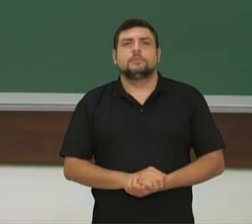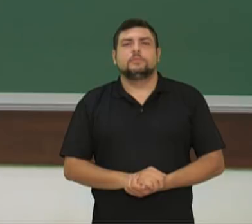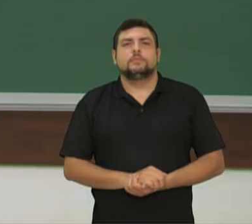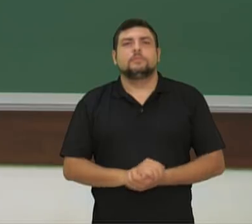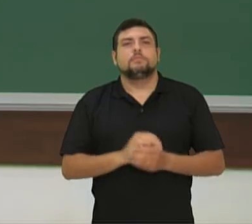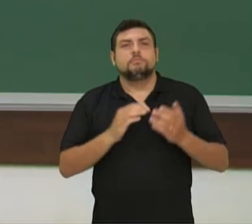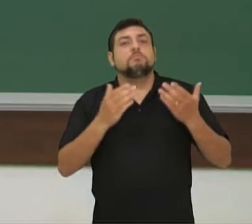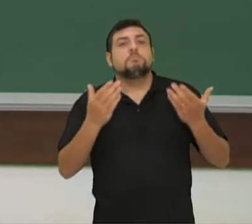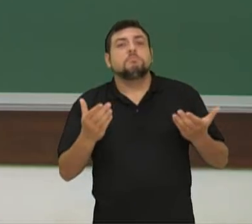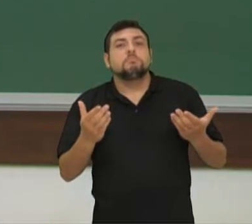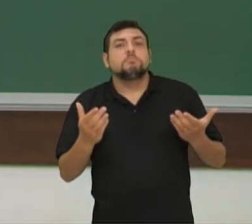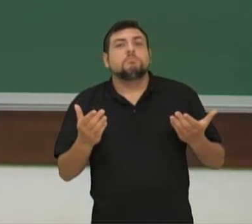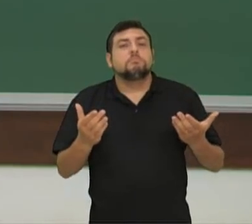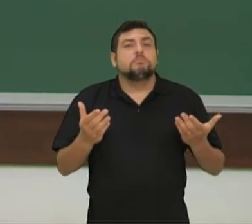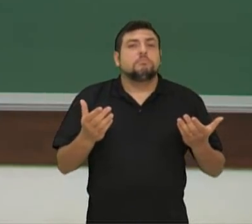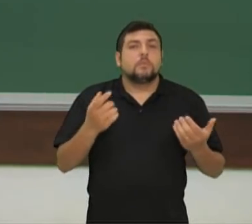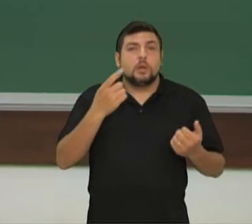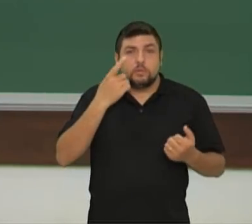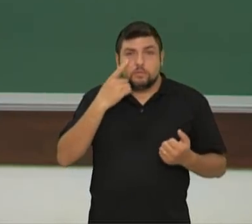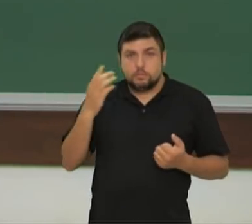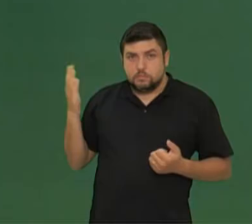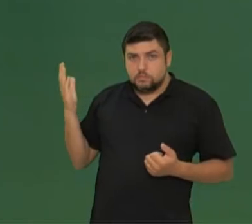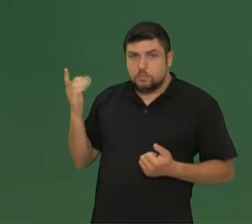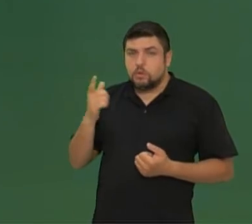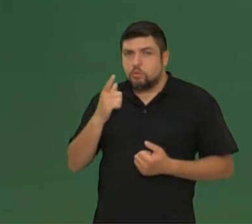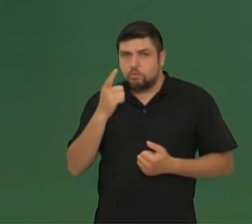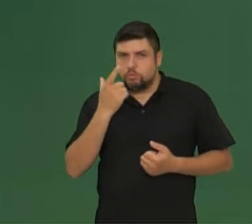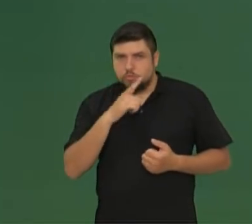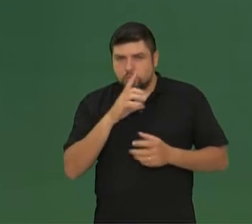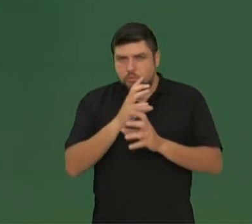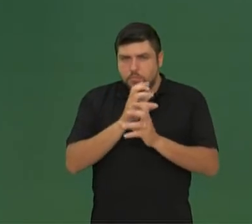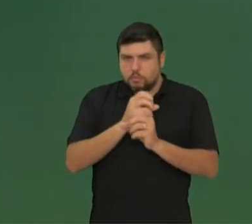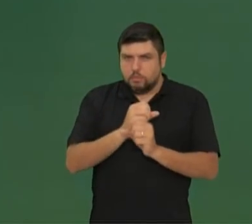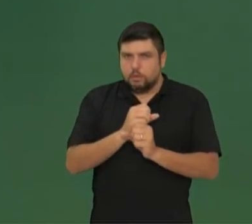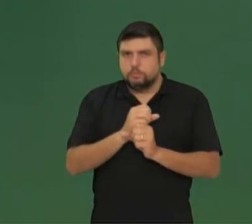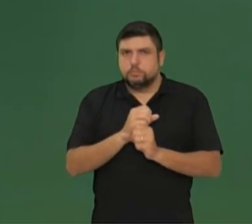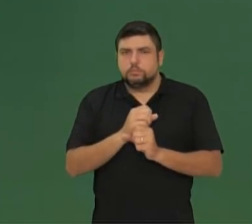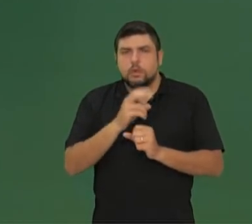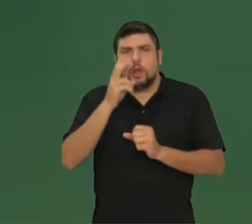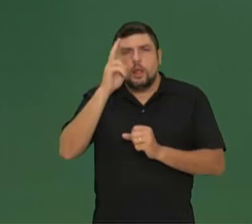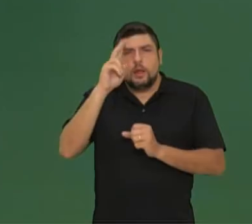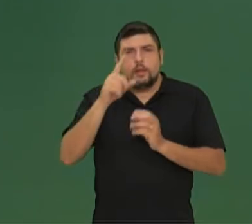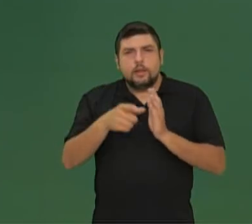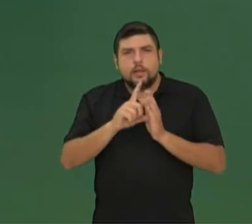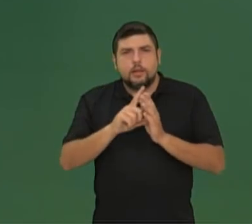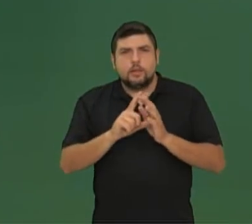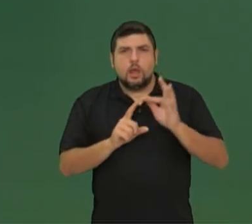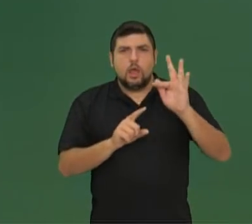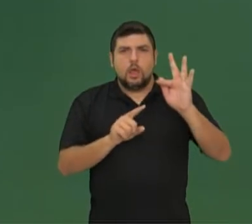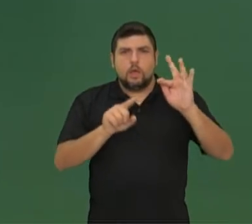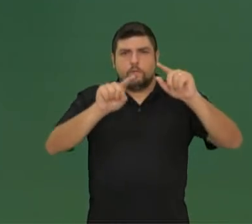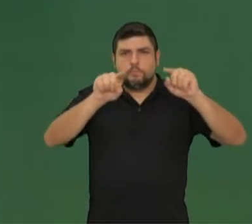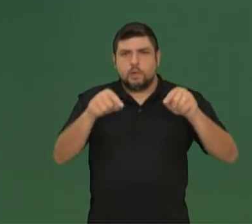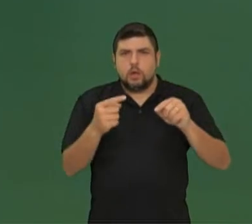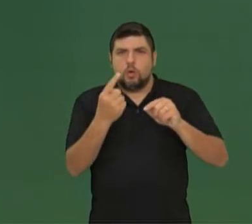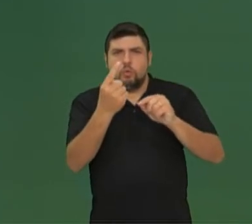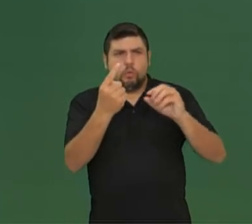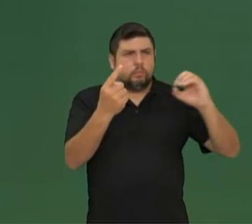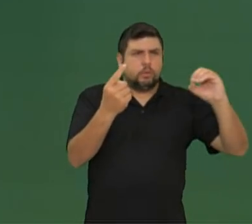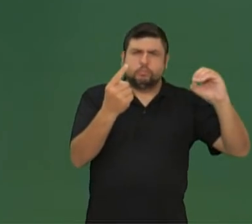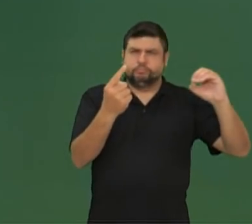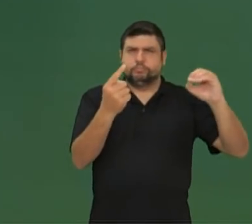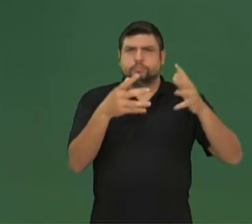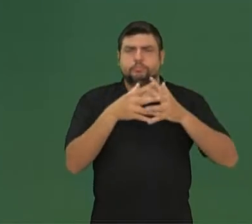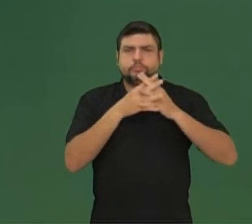E aí, pessoal? Né? Concluíram a substituição? Lembra que a professora comentou que estava aqui f de 1, né? A professora organizou para vocês, arrumou